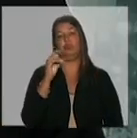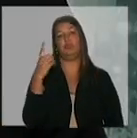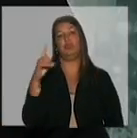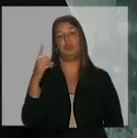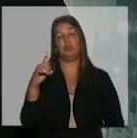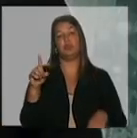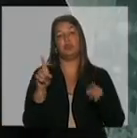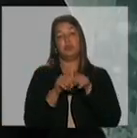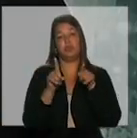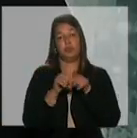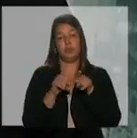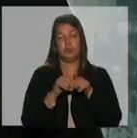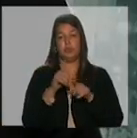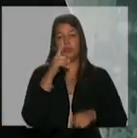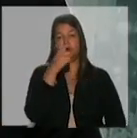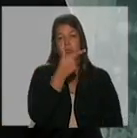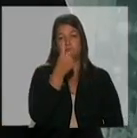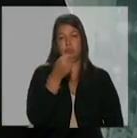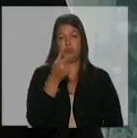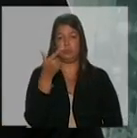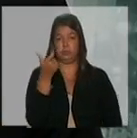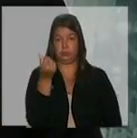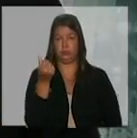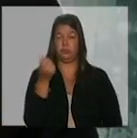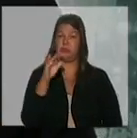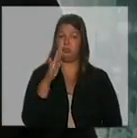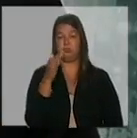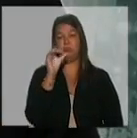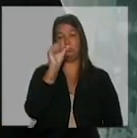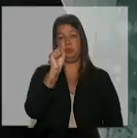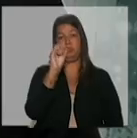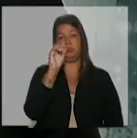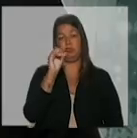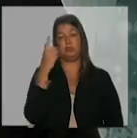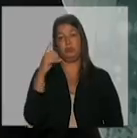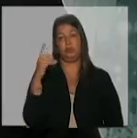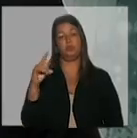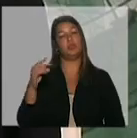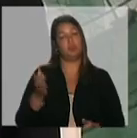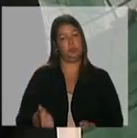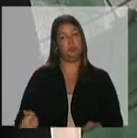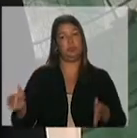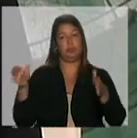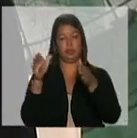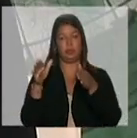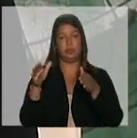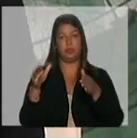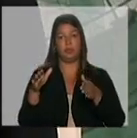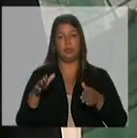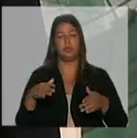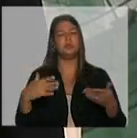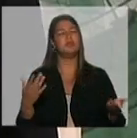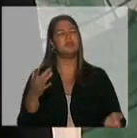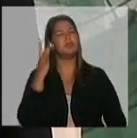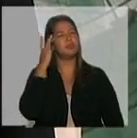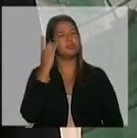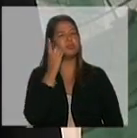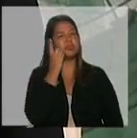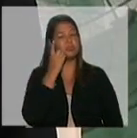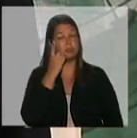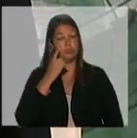barril e em 2026 em algo em torno de $80 o barril. Okay? Deputado, com essas notícias, dá até para